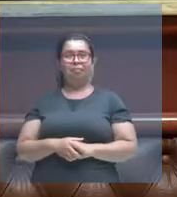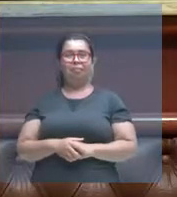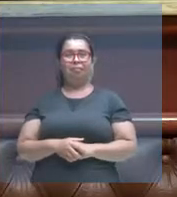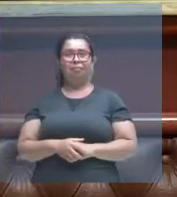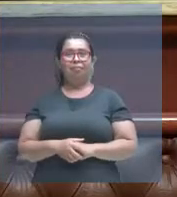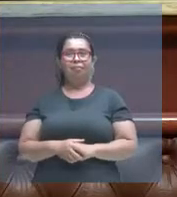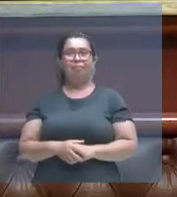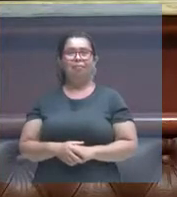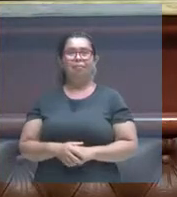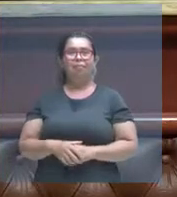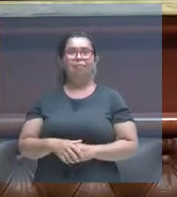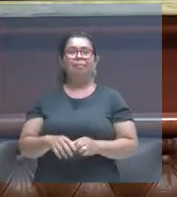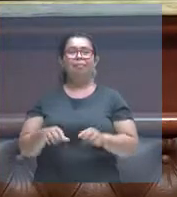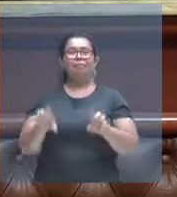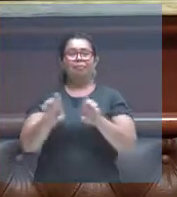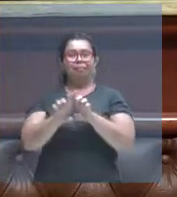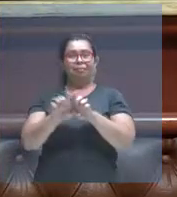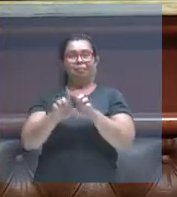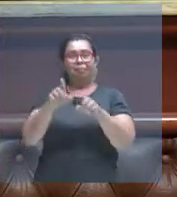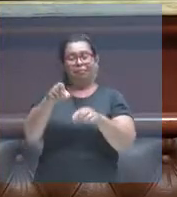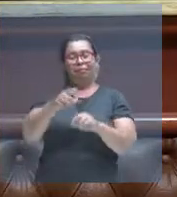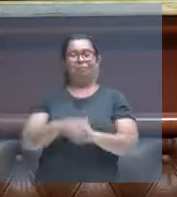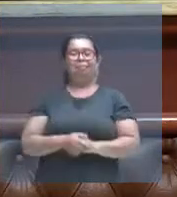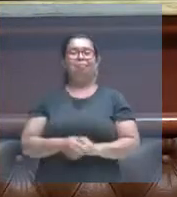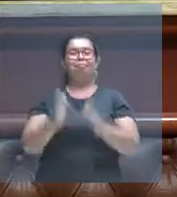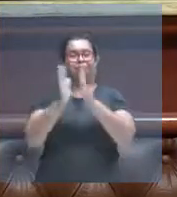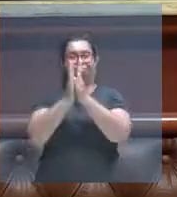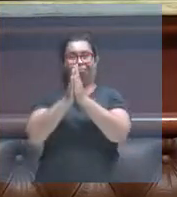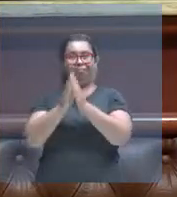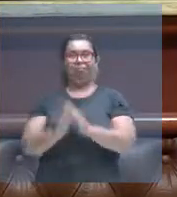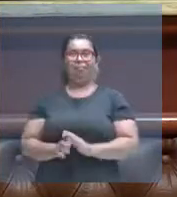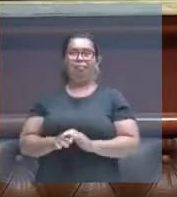alguém ensinou eles, né, então meus parabéns.